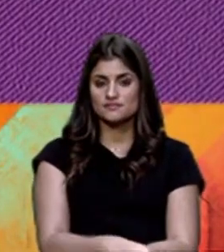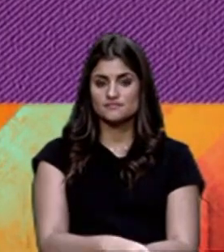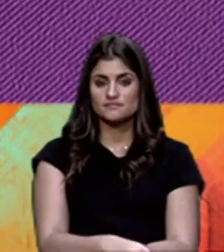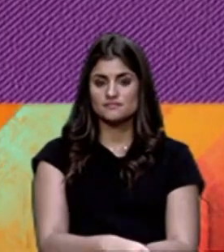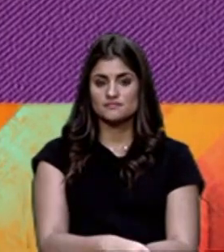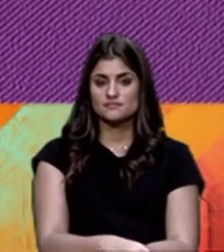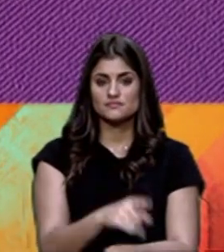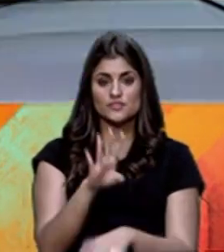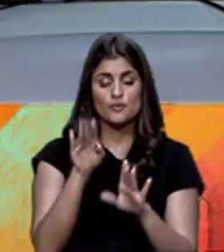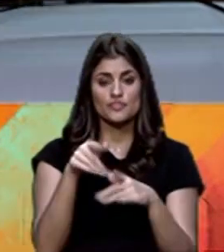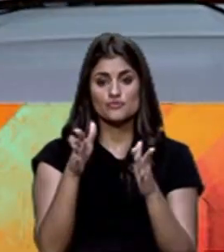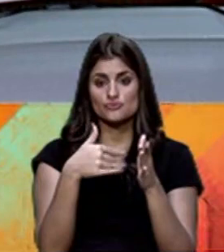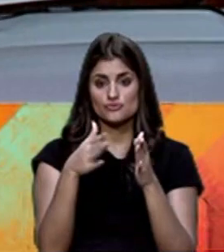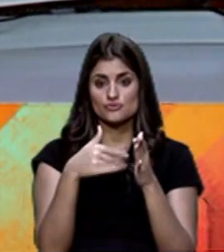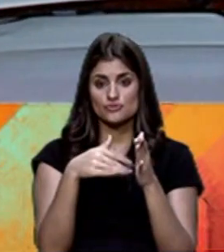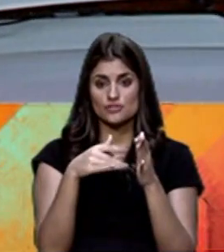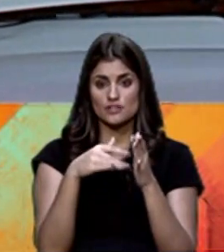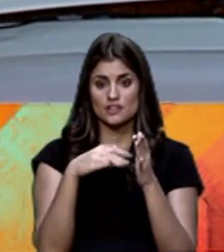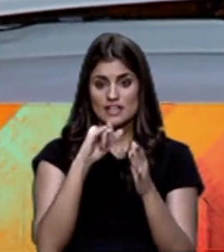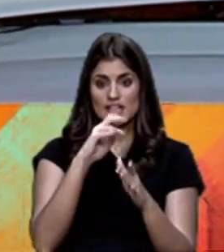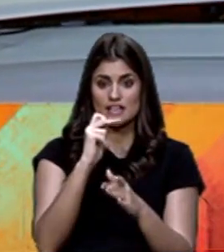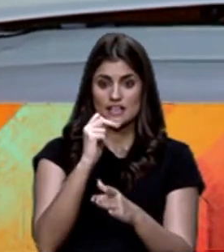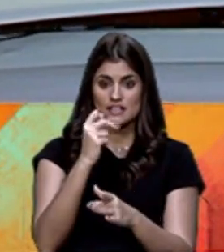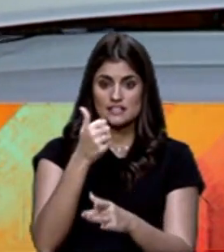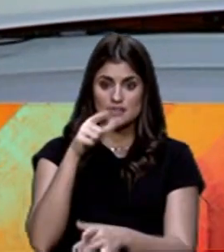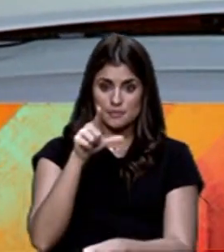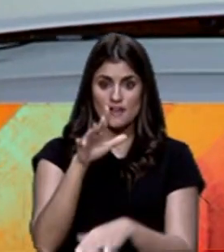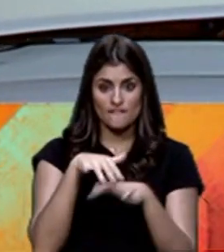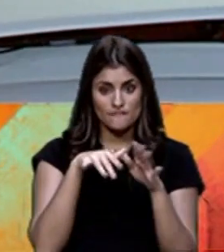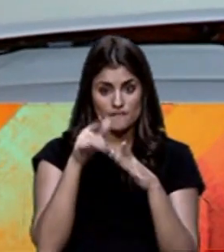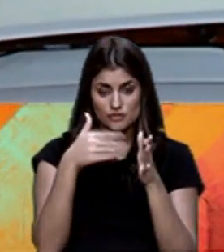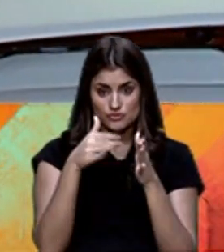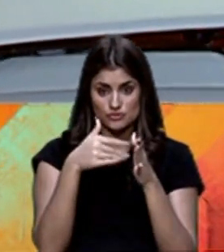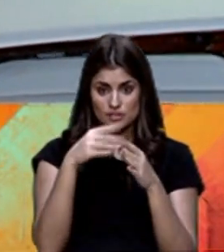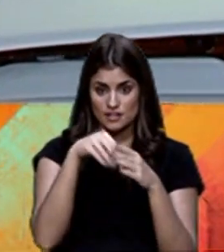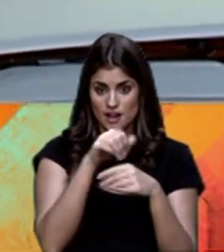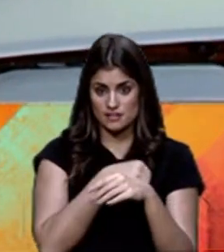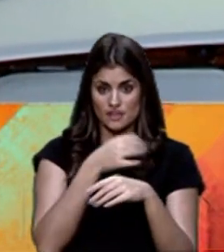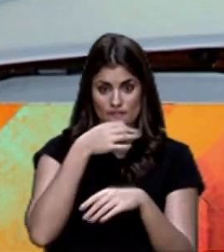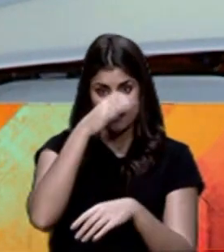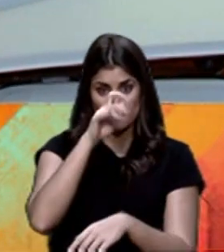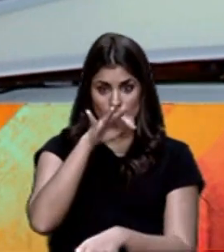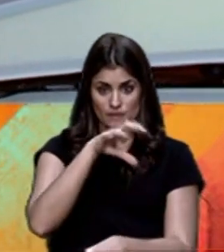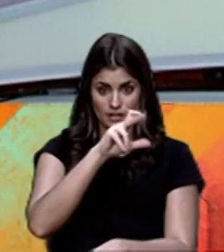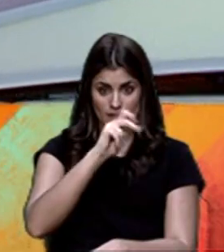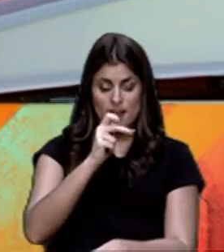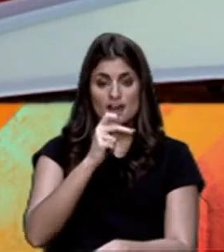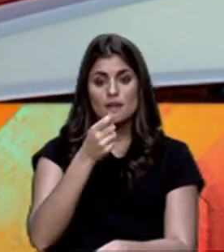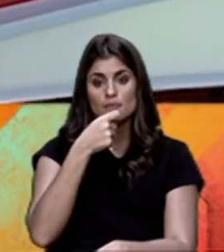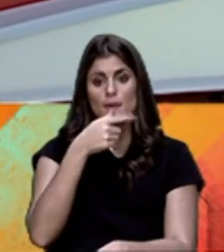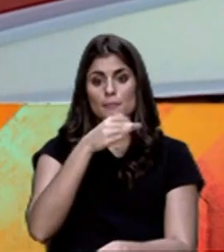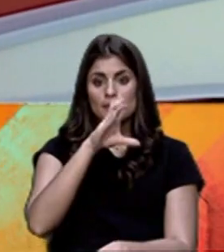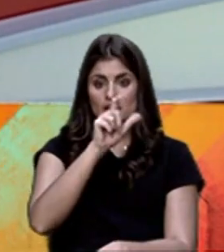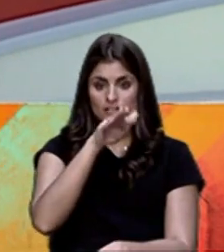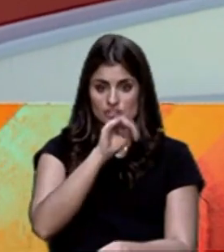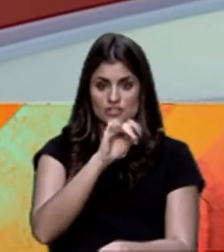Consegui concluir esta receita da Isabel. Façam então em casa, é muito simples. Frango e farinheira, azeitonas, pickles